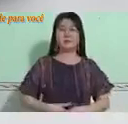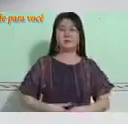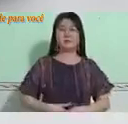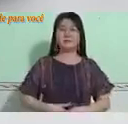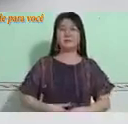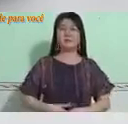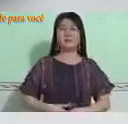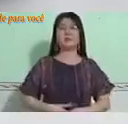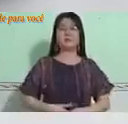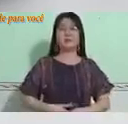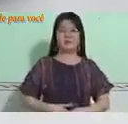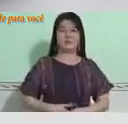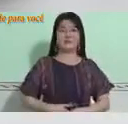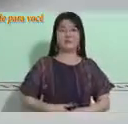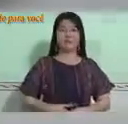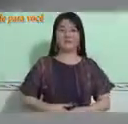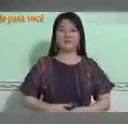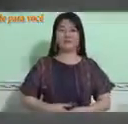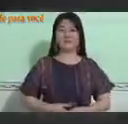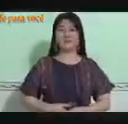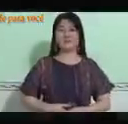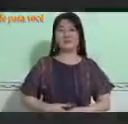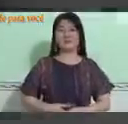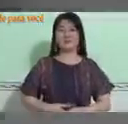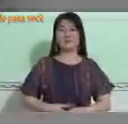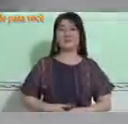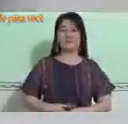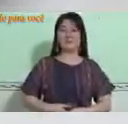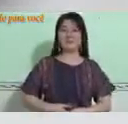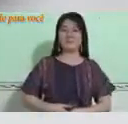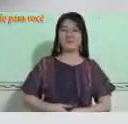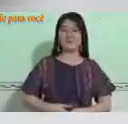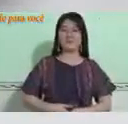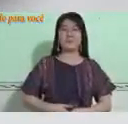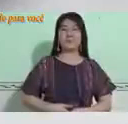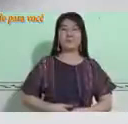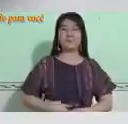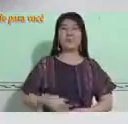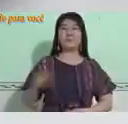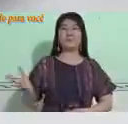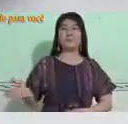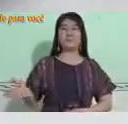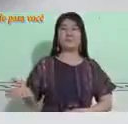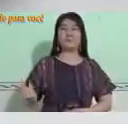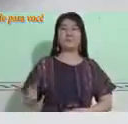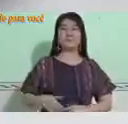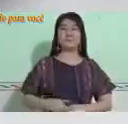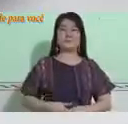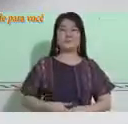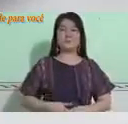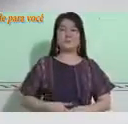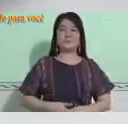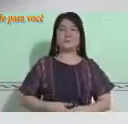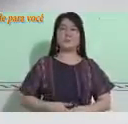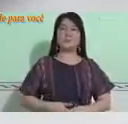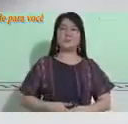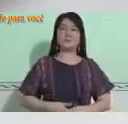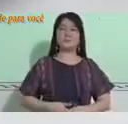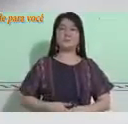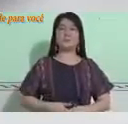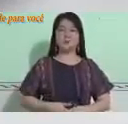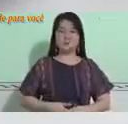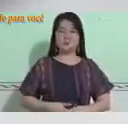U O D F O R M A T O R R D osso cocoado de maçãs em casca mais 4 T O R R